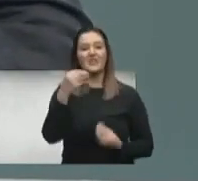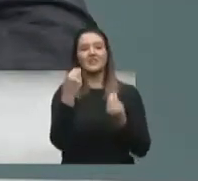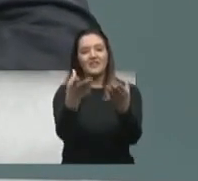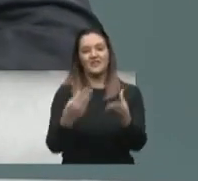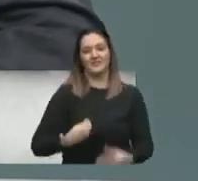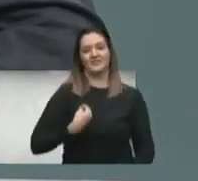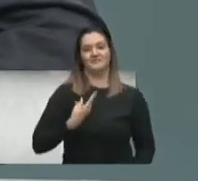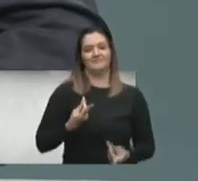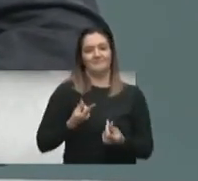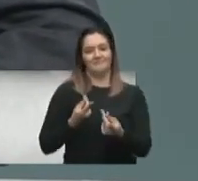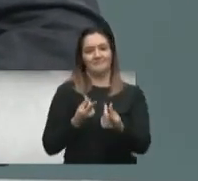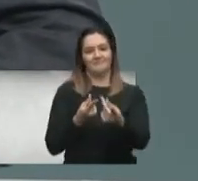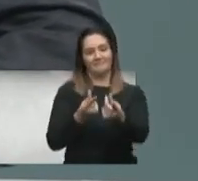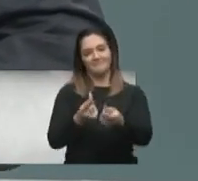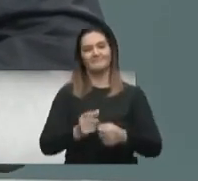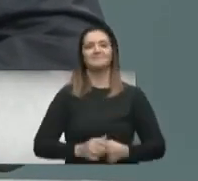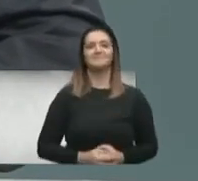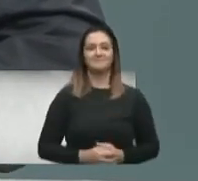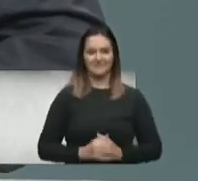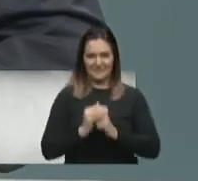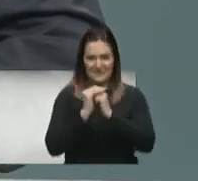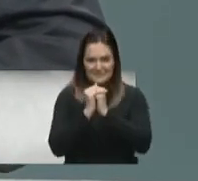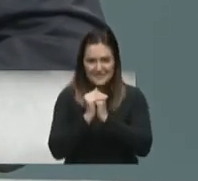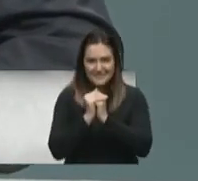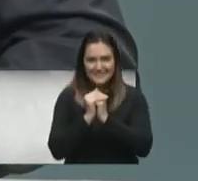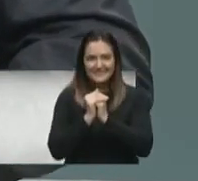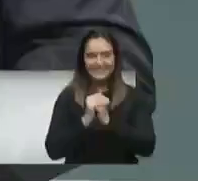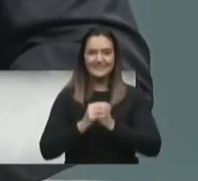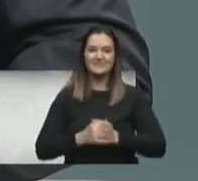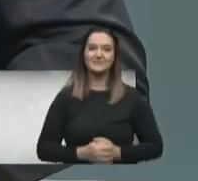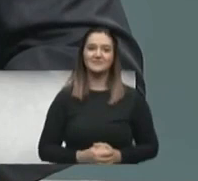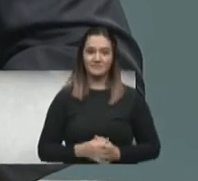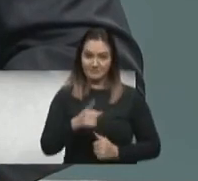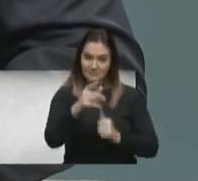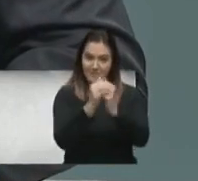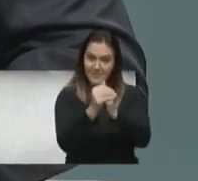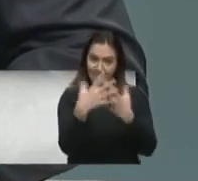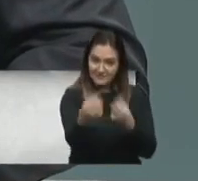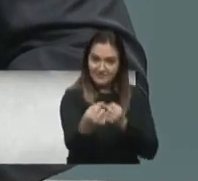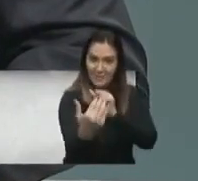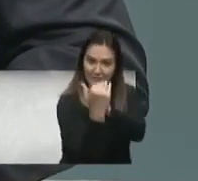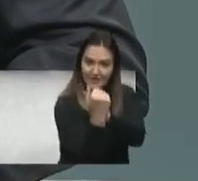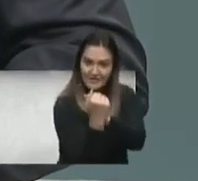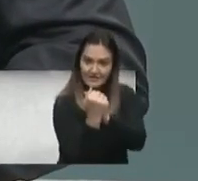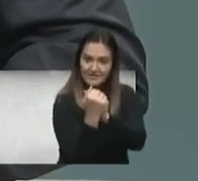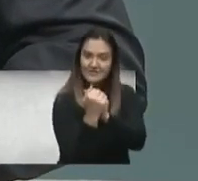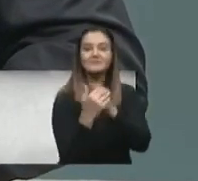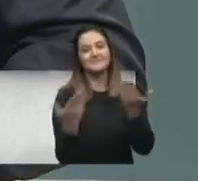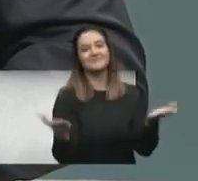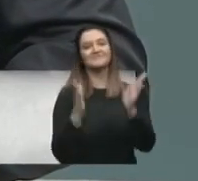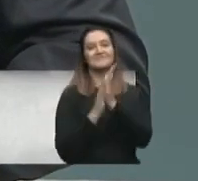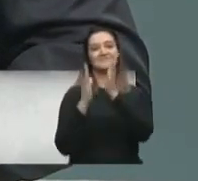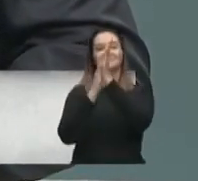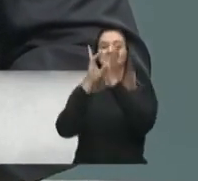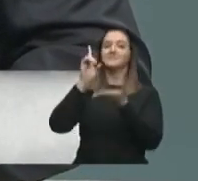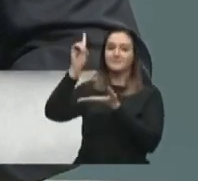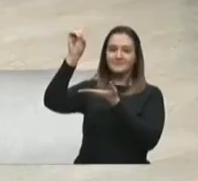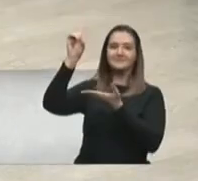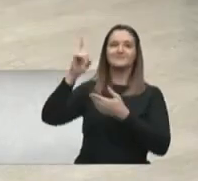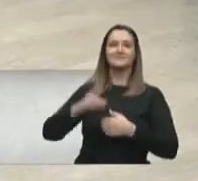a vida eterna. Amém? Fala amém aí. Amém? Louvado seja Deus.